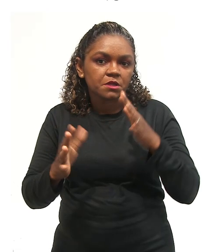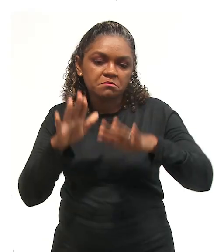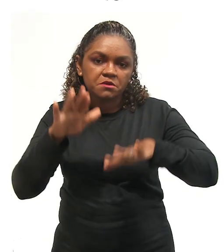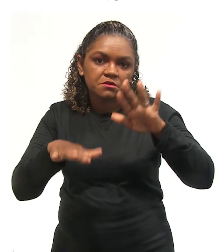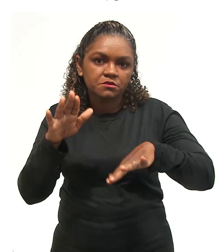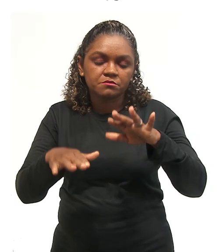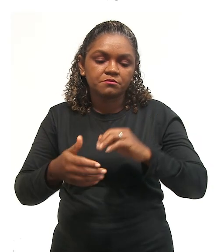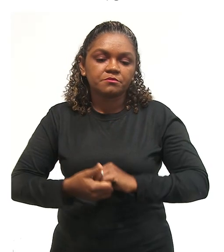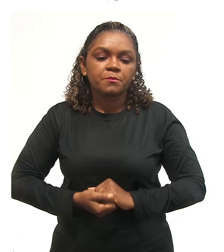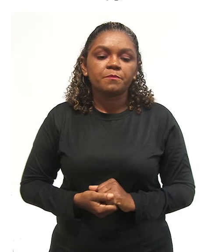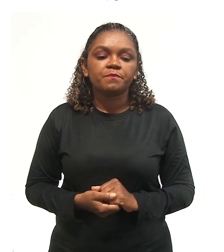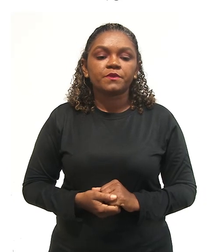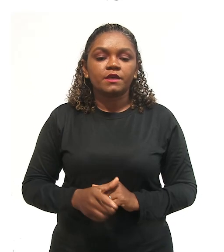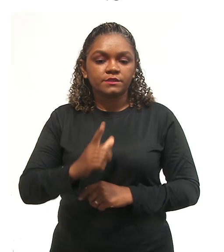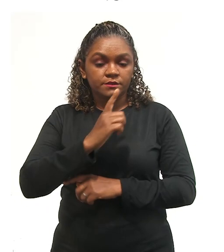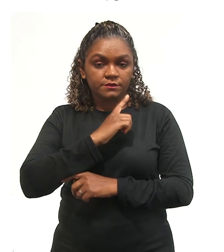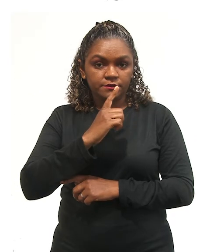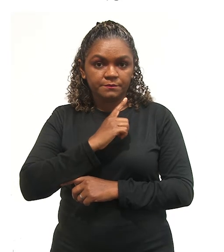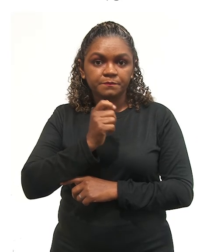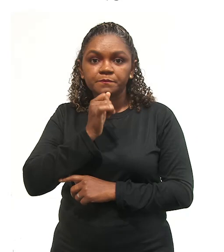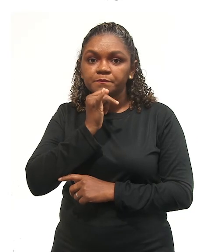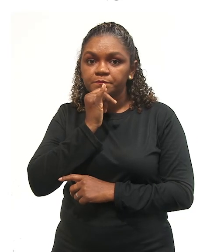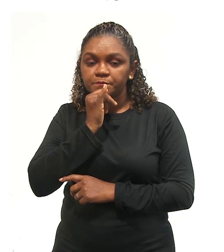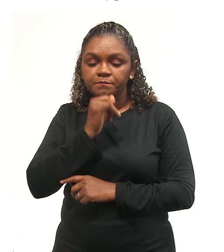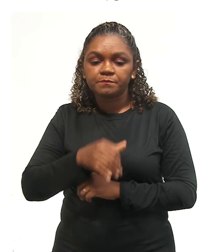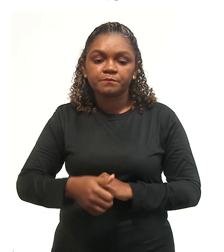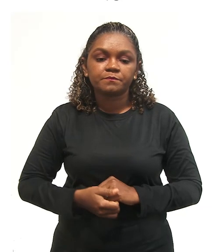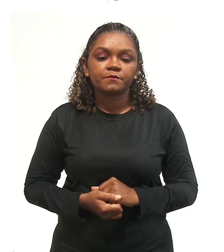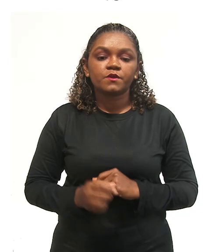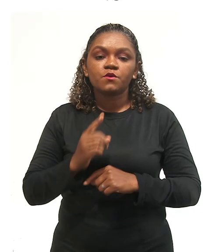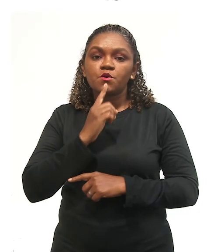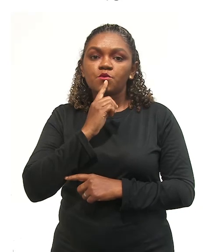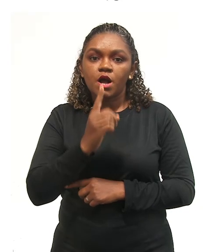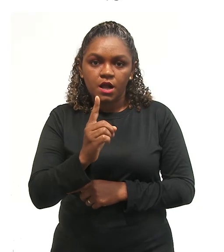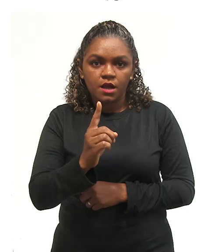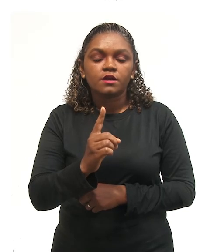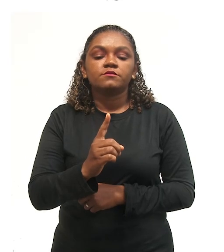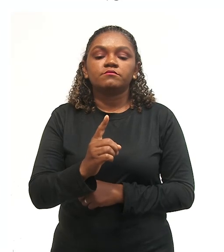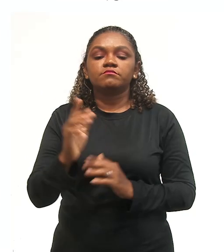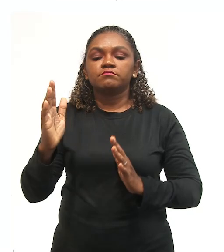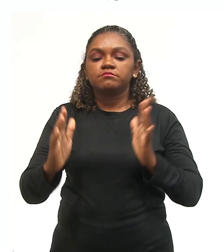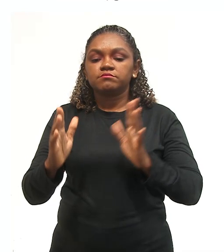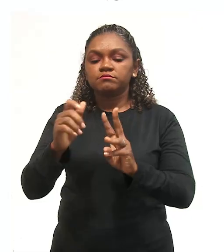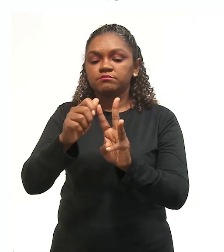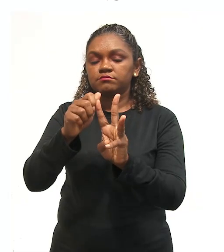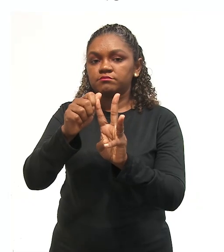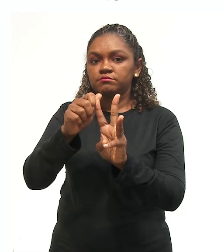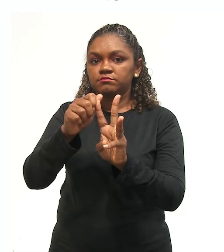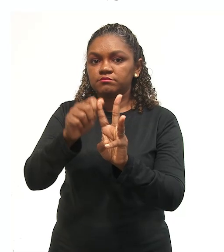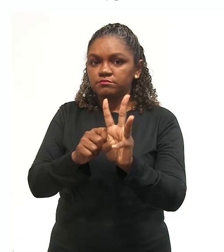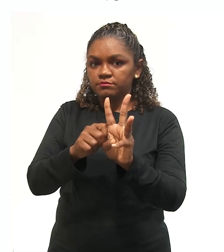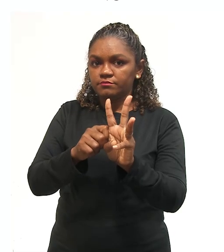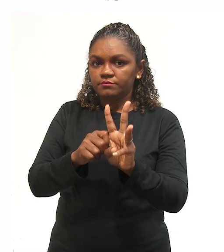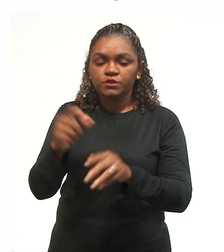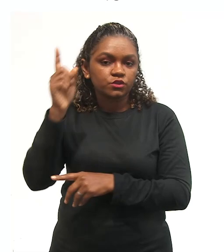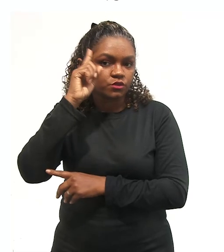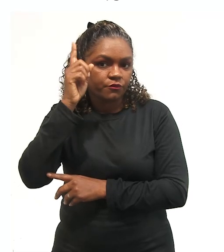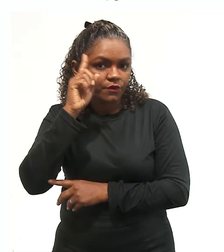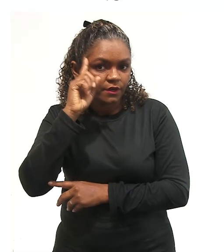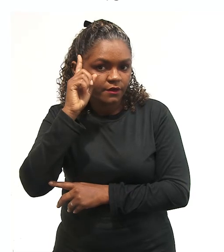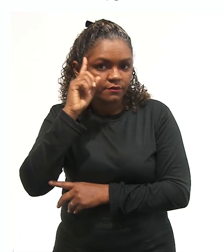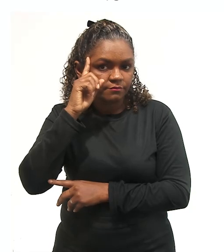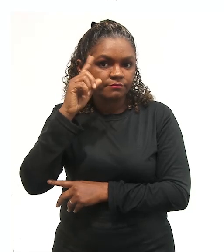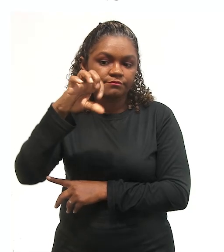um ano bissexto. Então, nós temos aqui o exemplo. Em um ano comum de 90 dias,